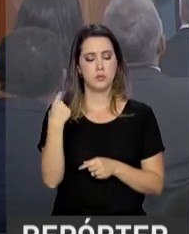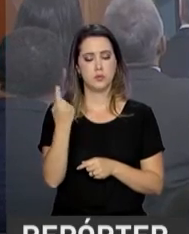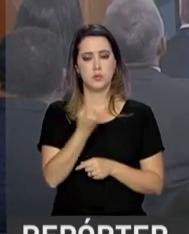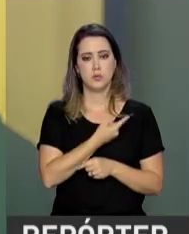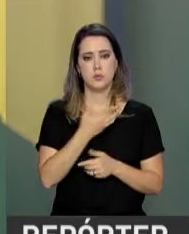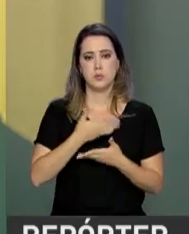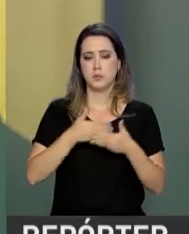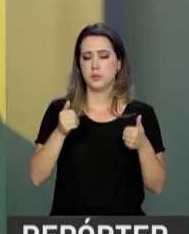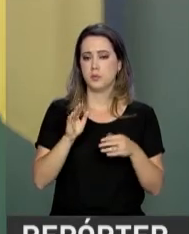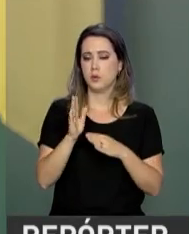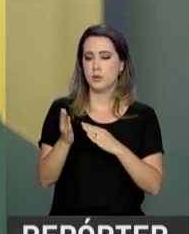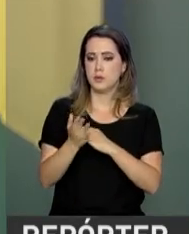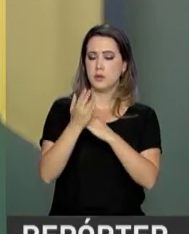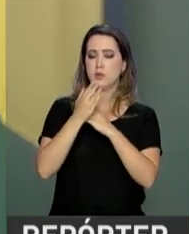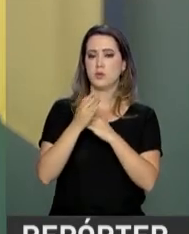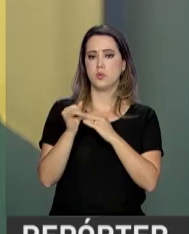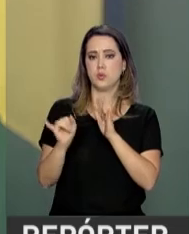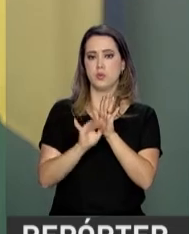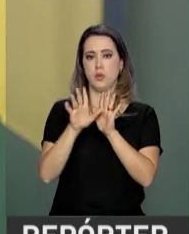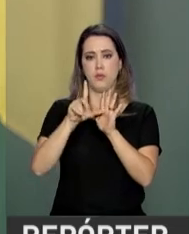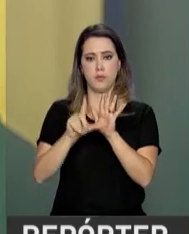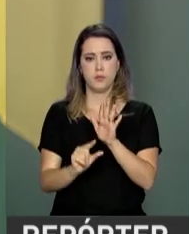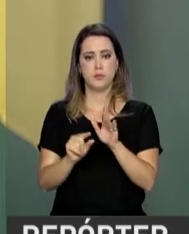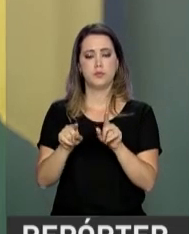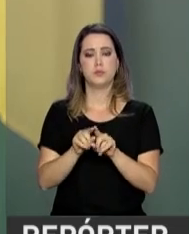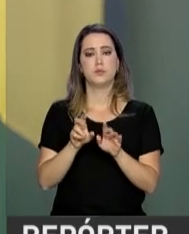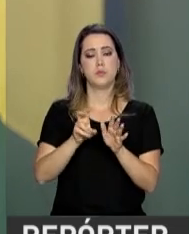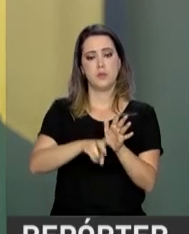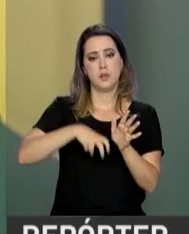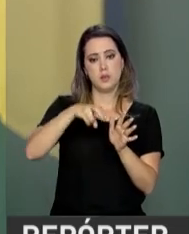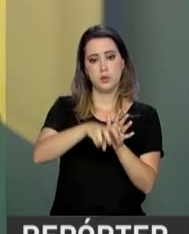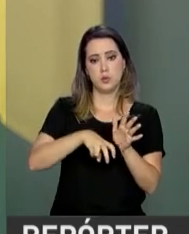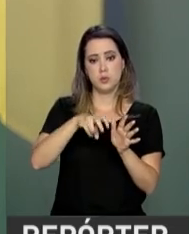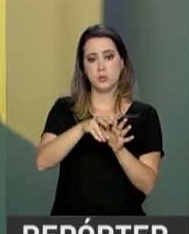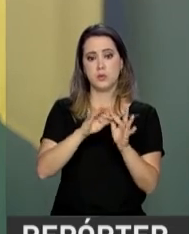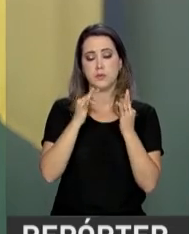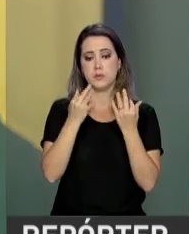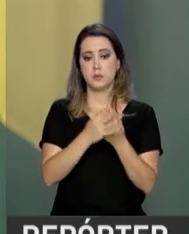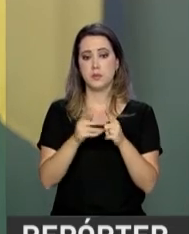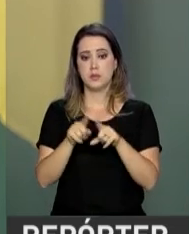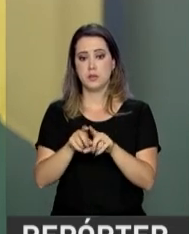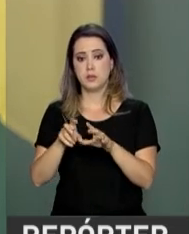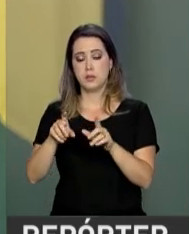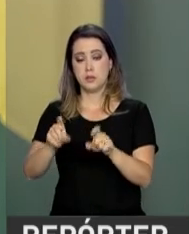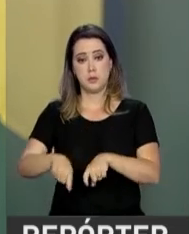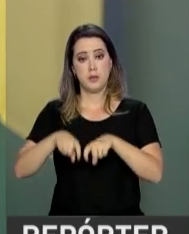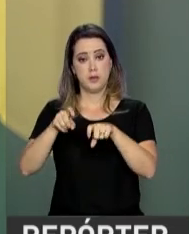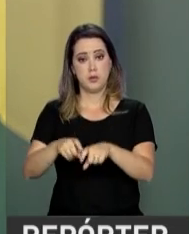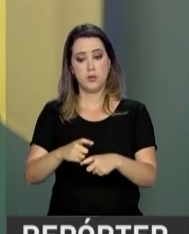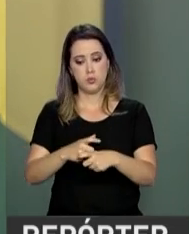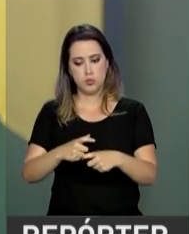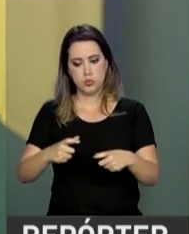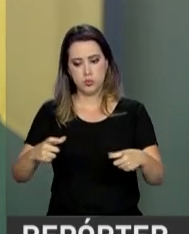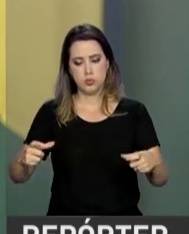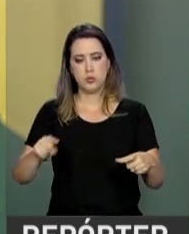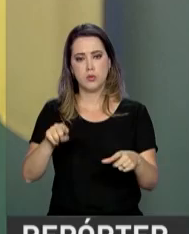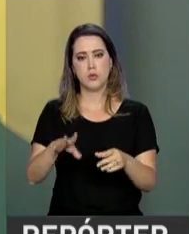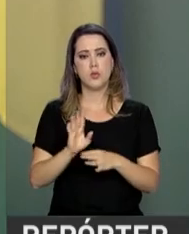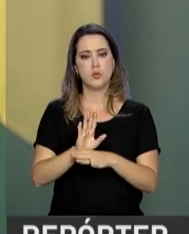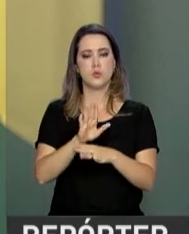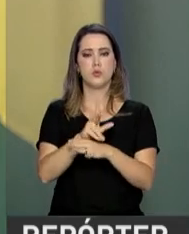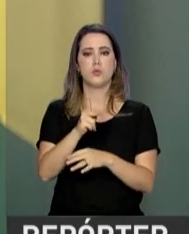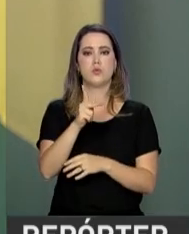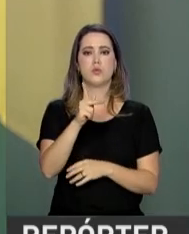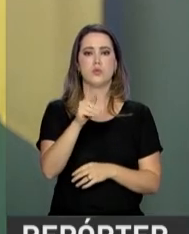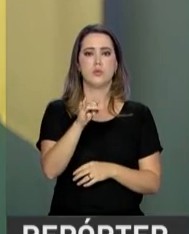à inflação a agricultura familiar e agricultura também não familiar foram garantidores do pib